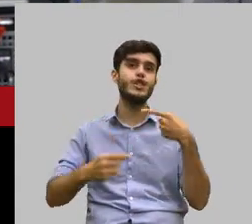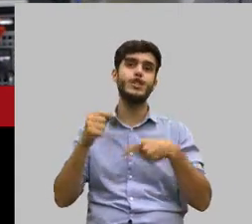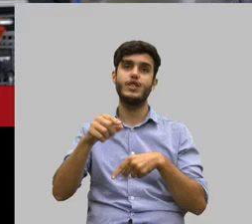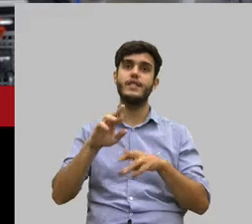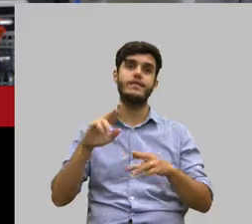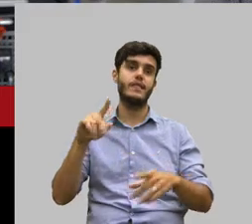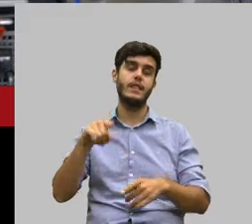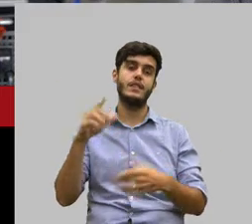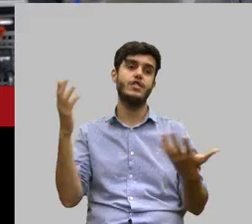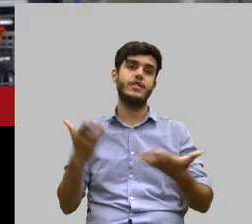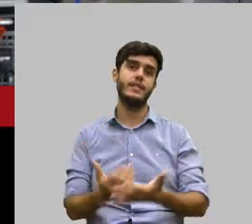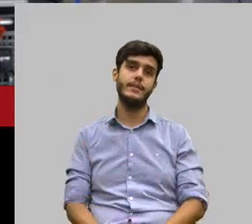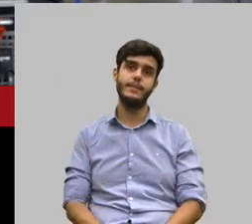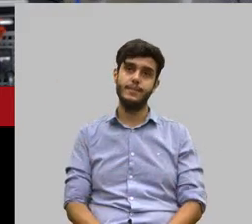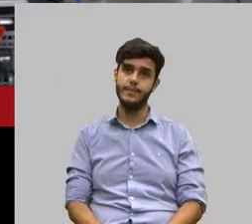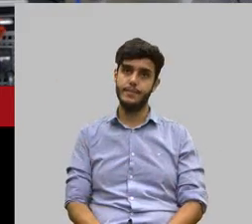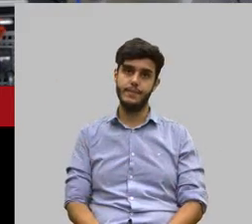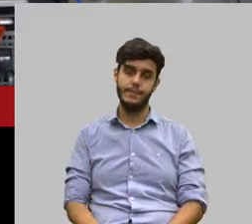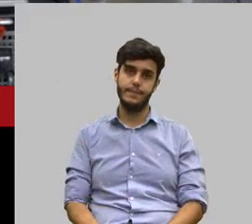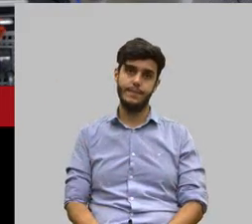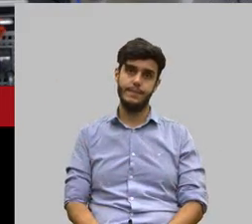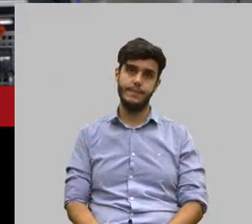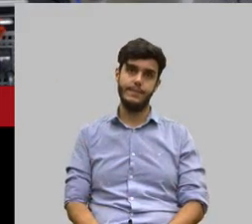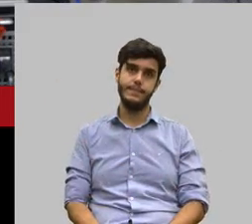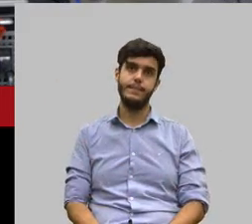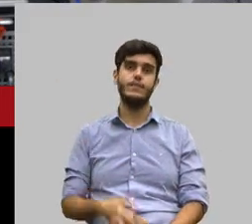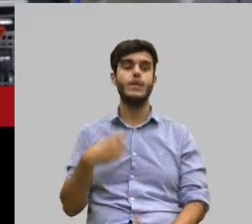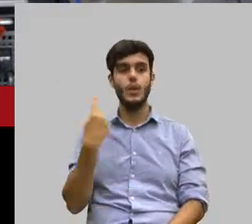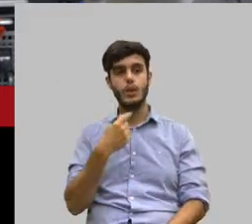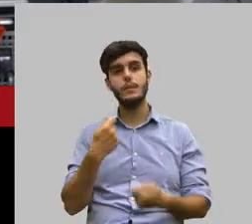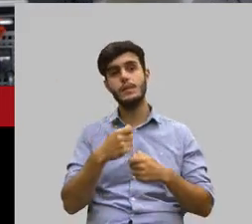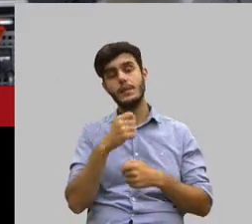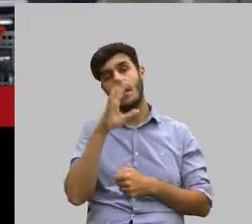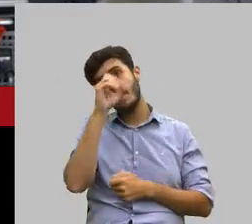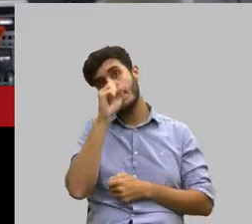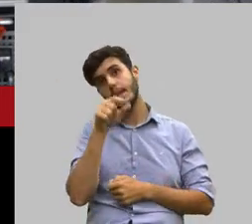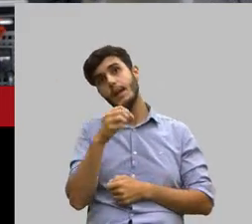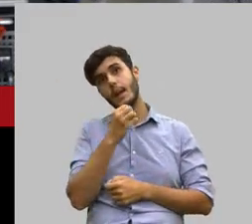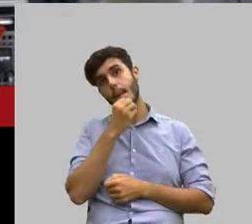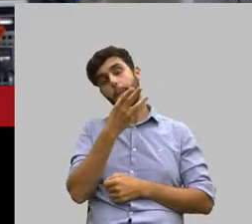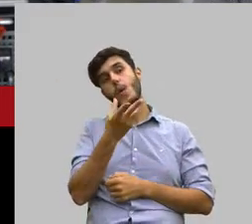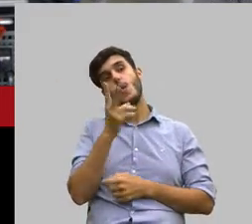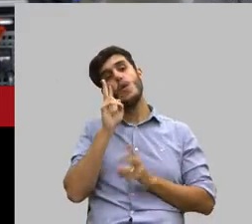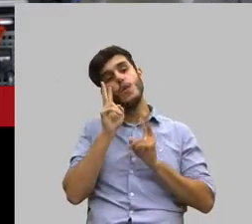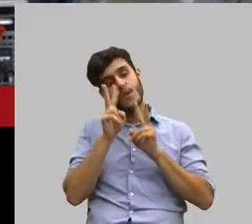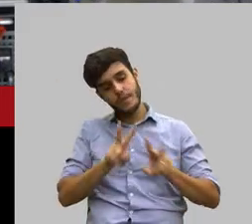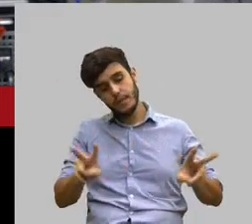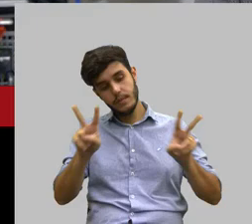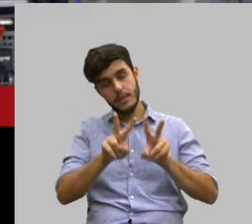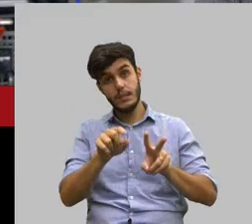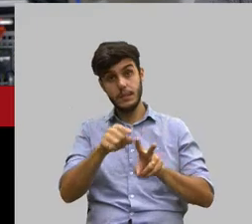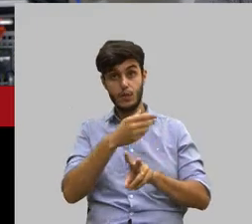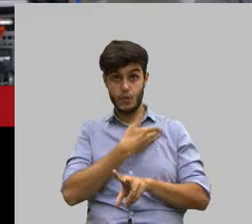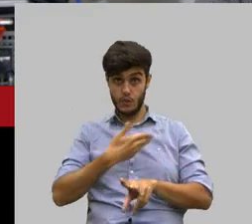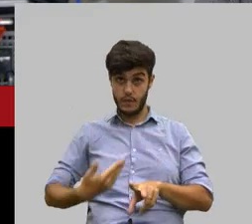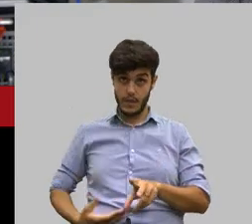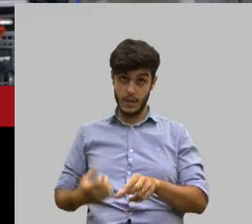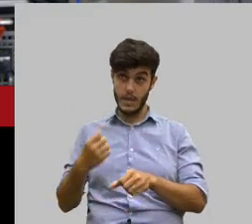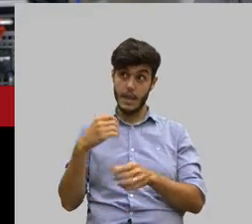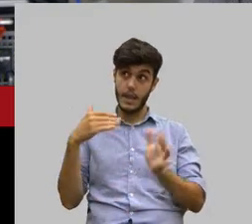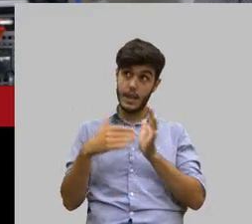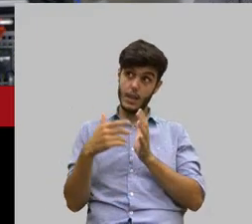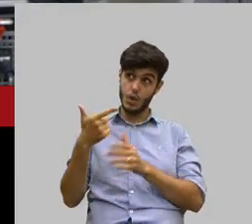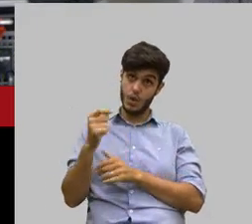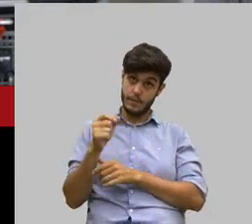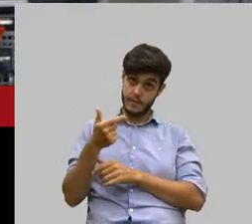colocado a gente também tem que aprender a ter bons diagnósticos né esse governo até 2026 não